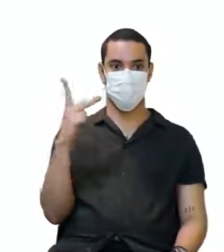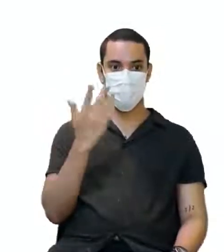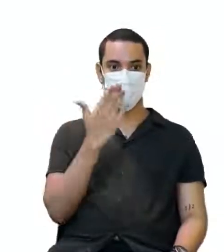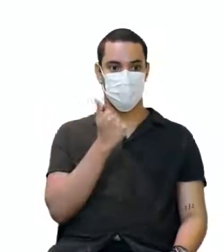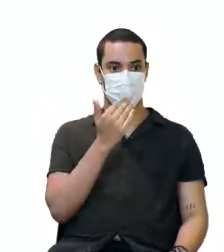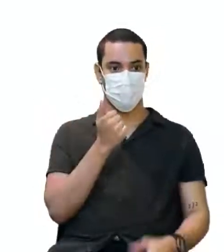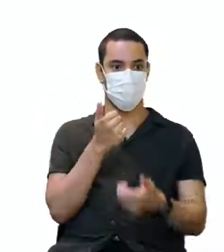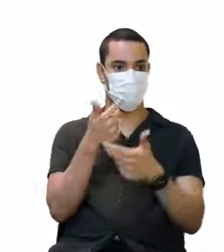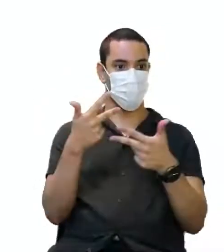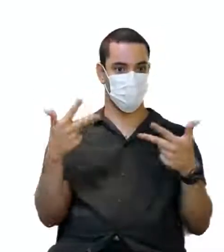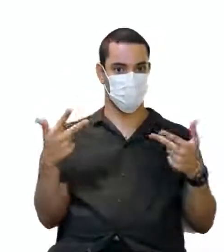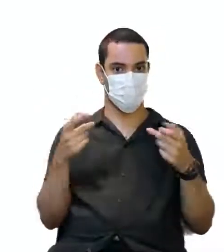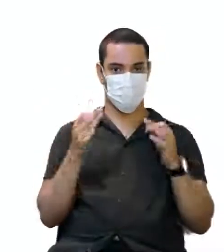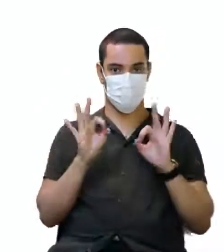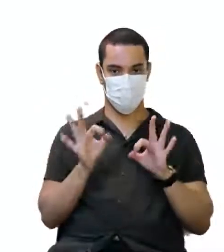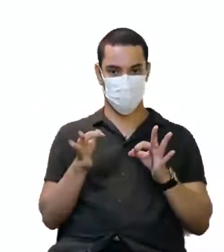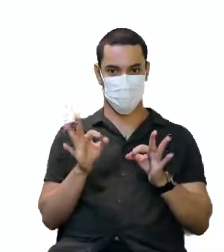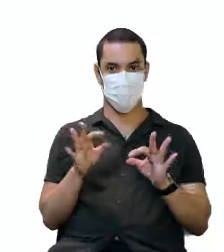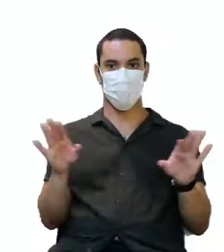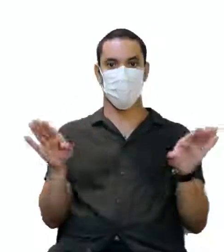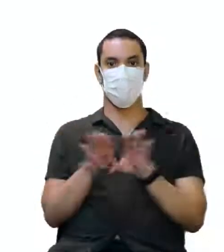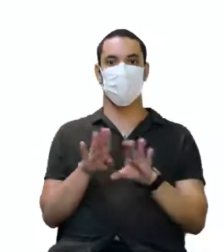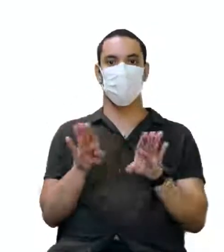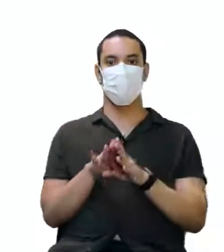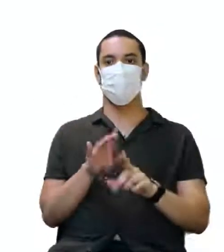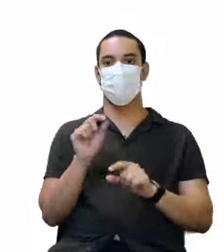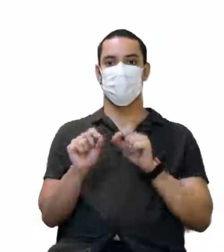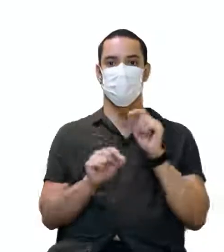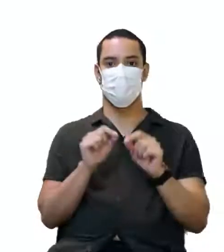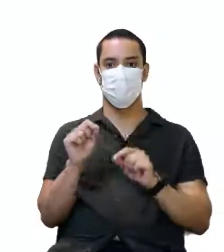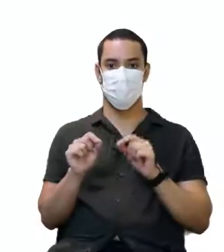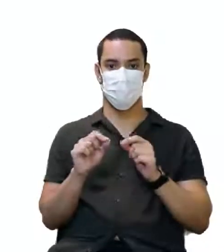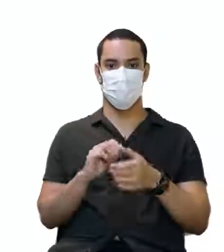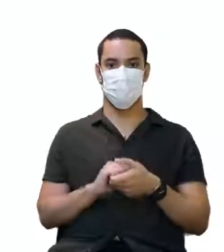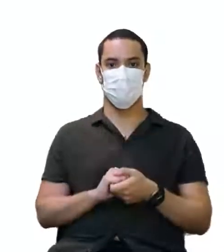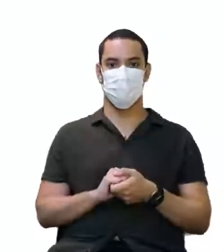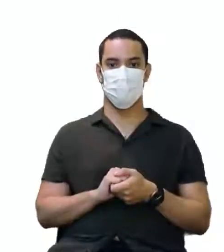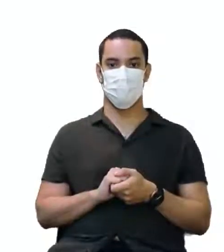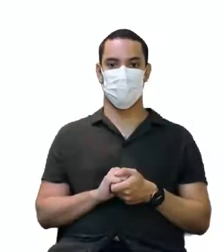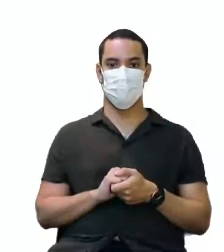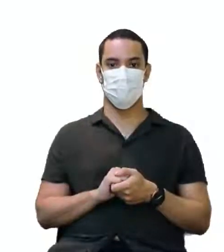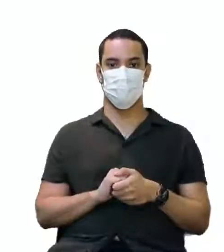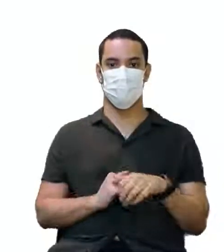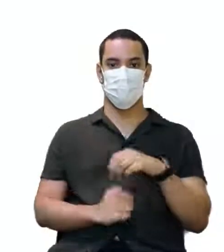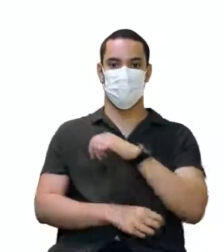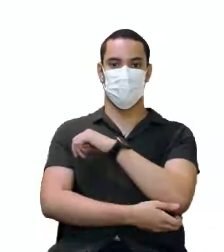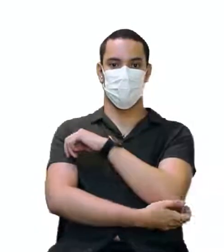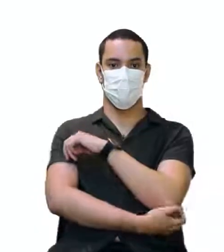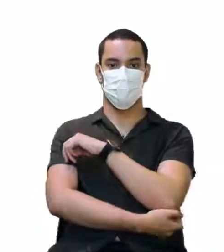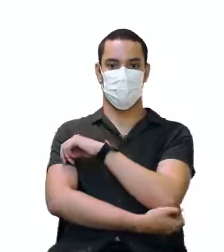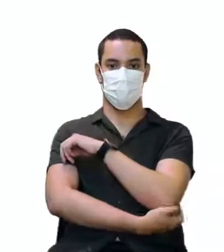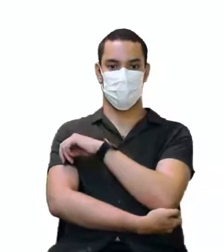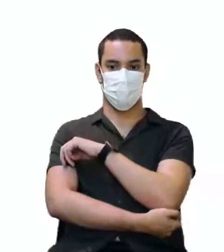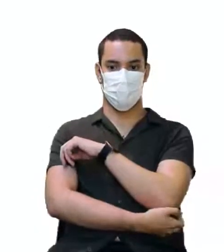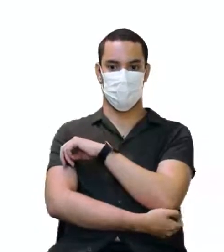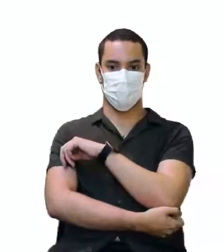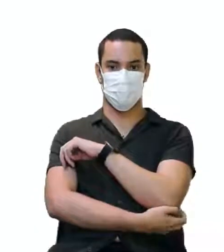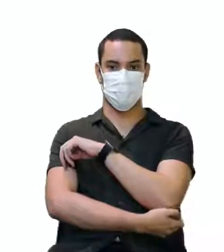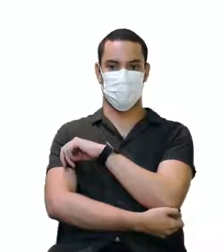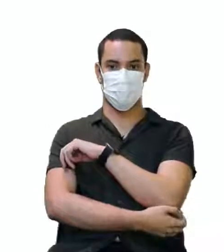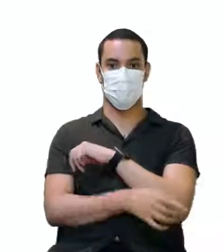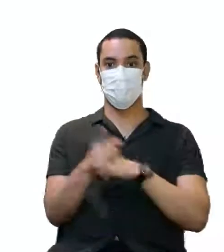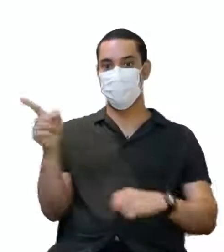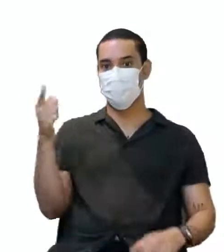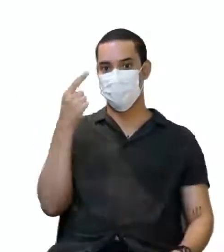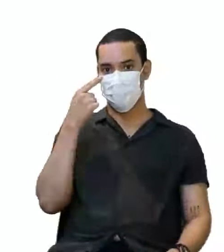alimento, certo? Outra situação aqui, ó, que eles ainda, deixa eu vir mais para cá, olha aqui, deixa eu ver, pim! Aqui,